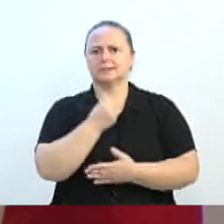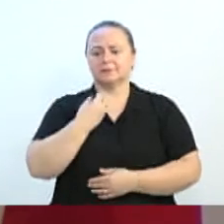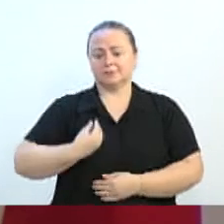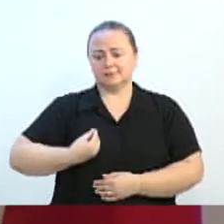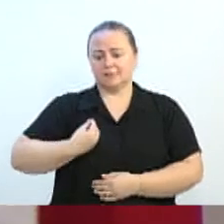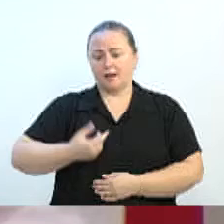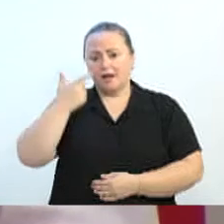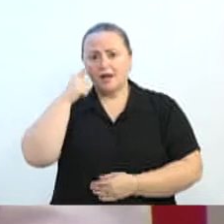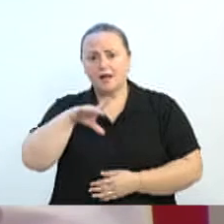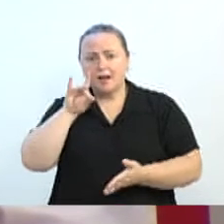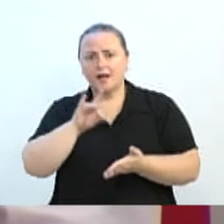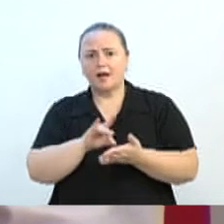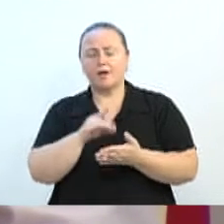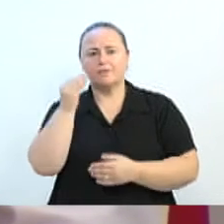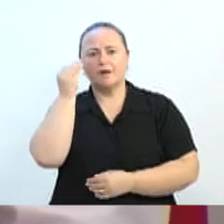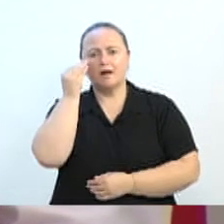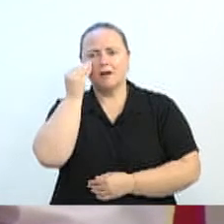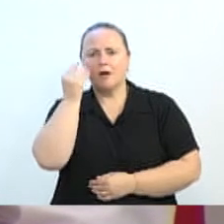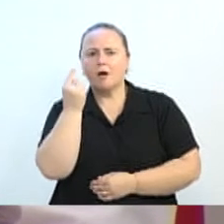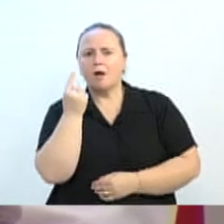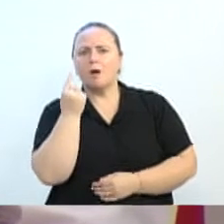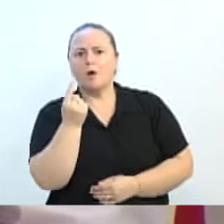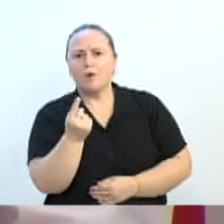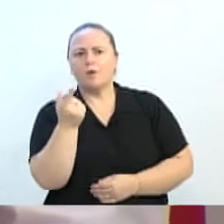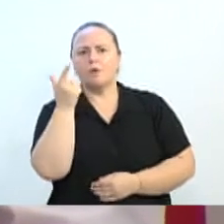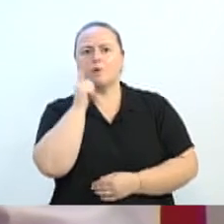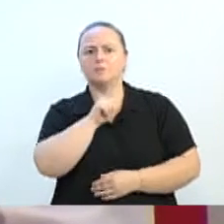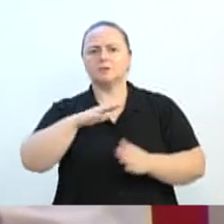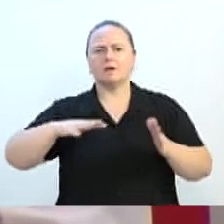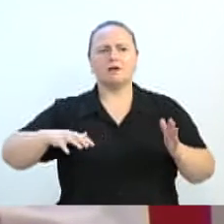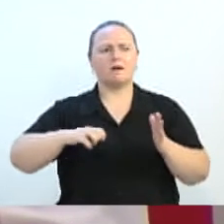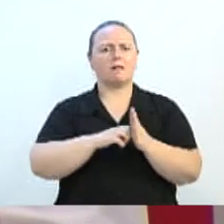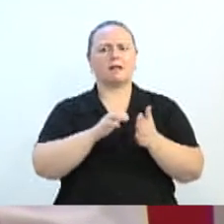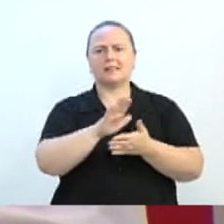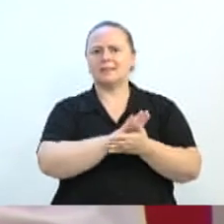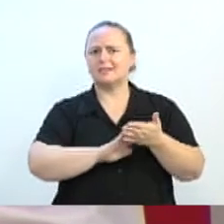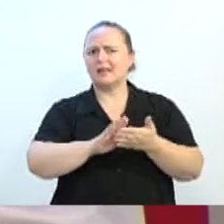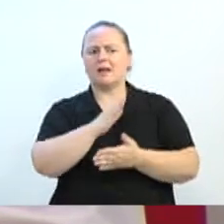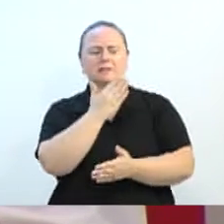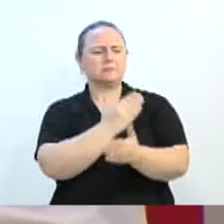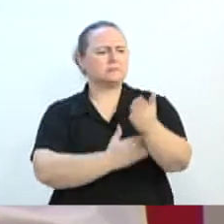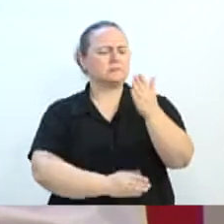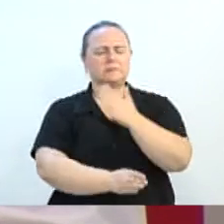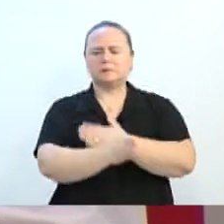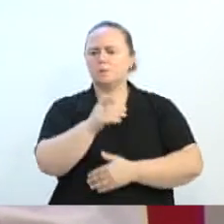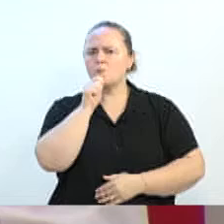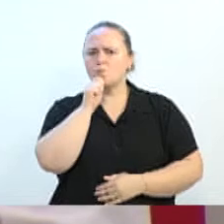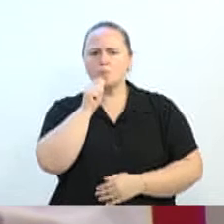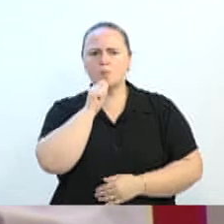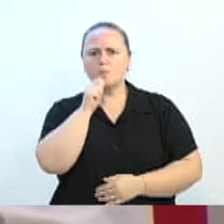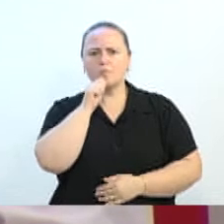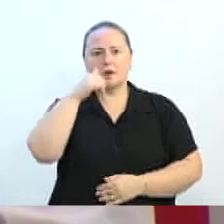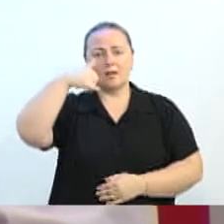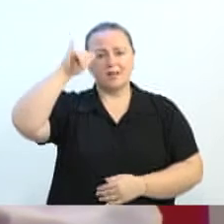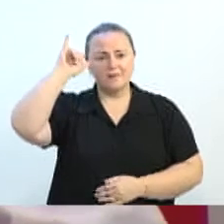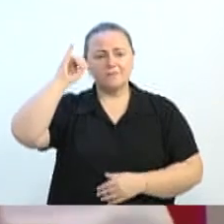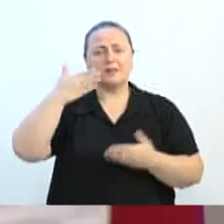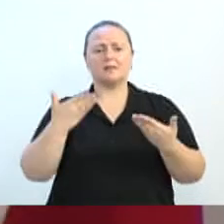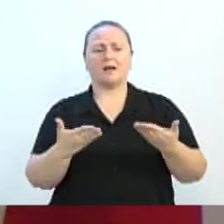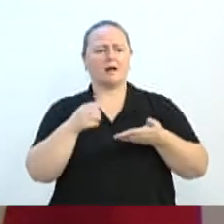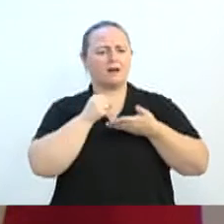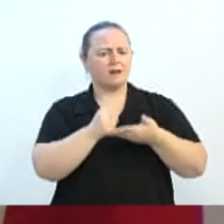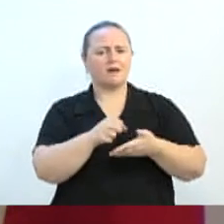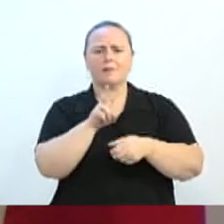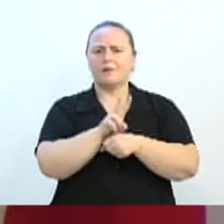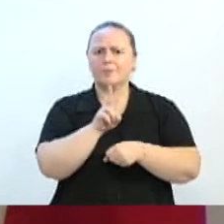tentando ajudar um ser humano que não sofra um acidente que fica paraplégico no hospital ou em algum outro local